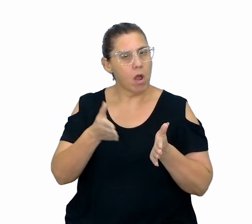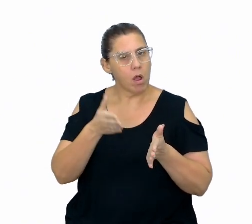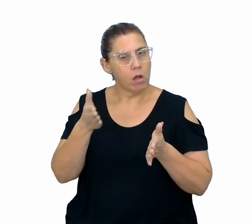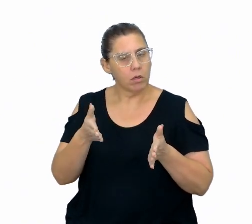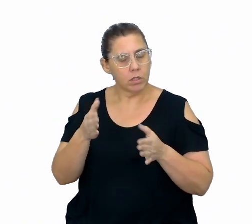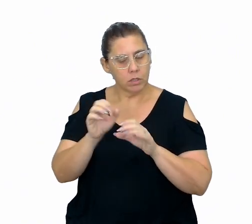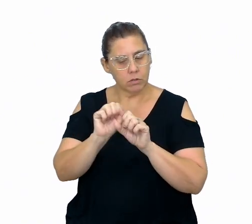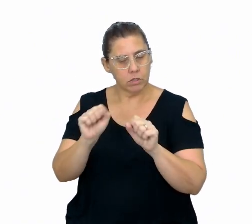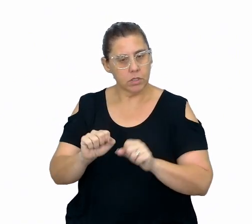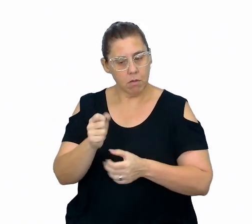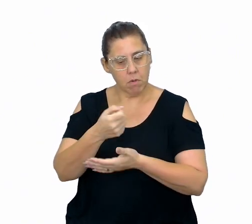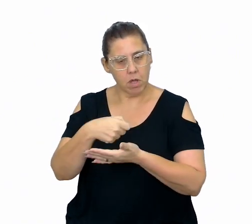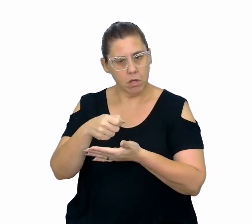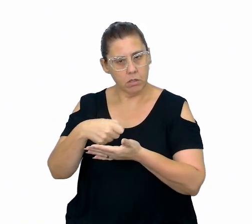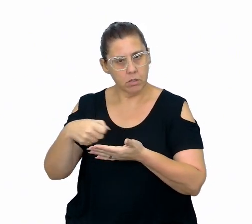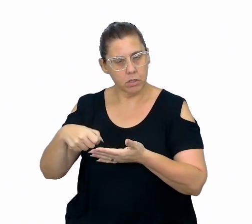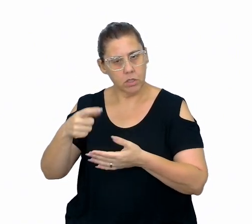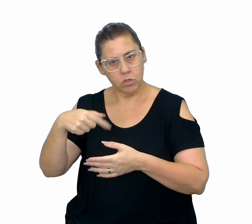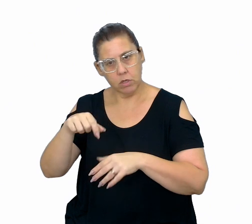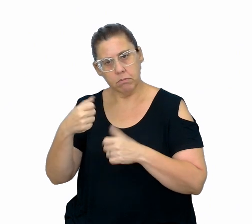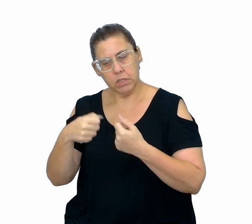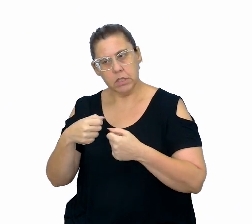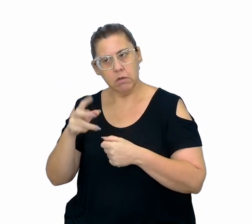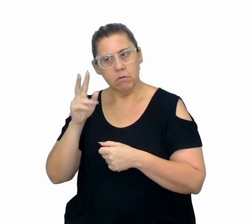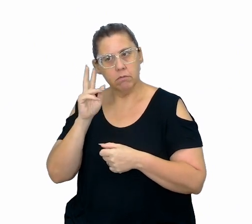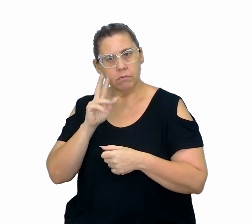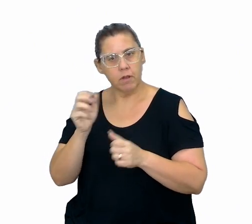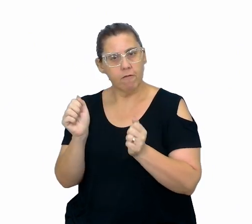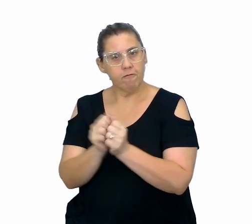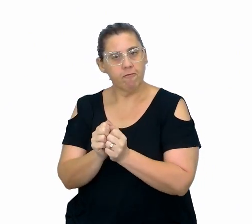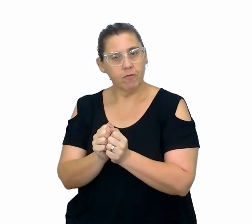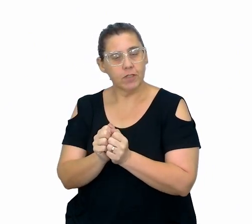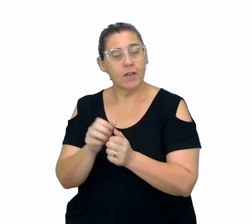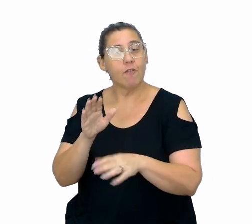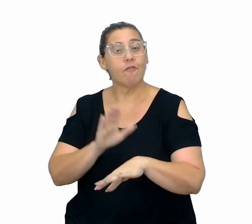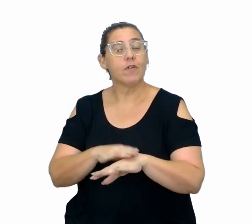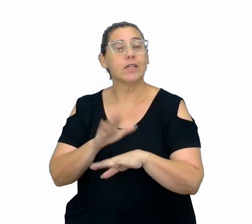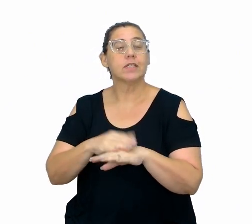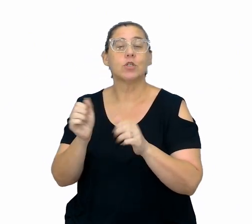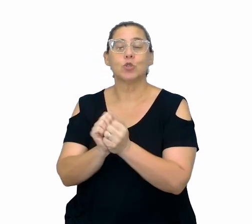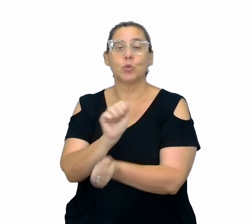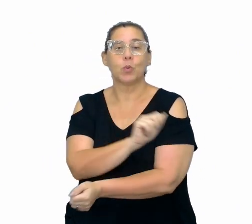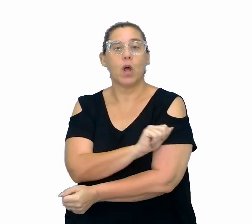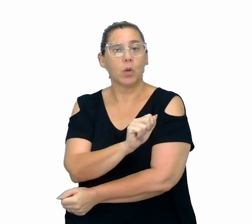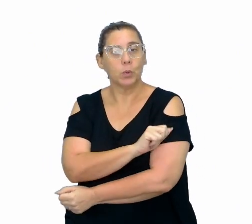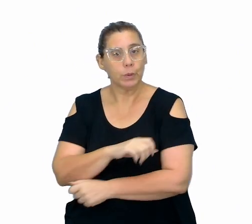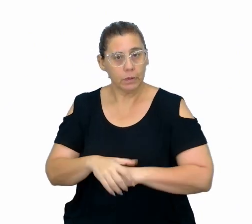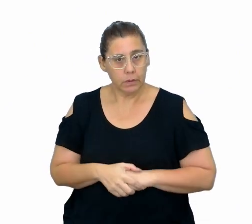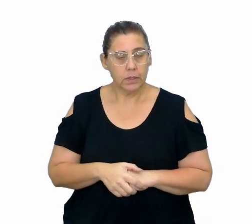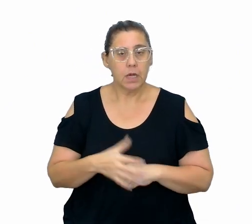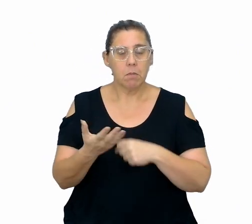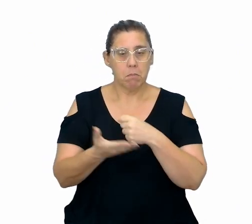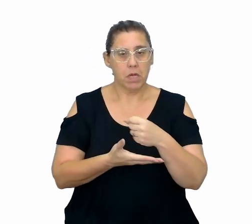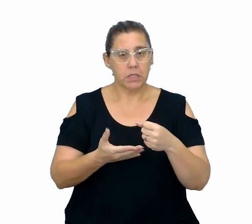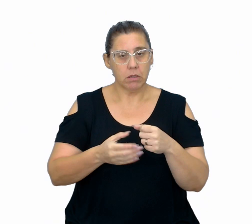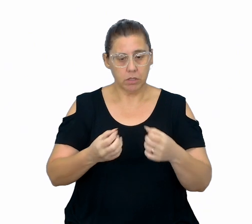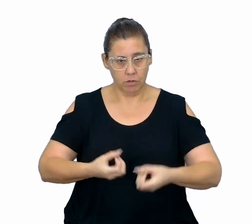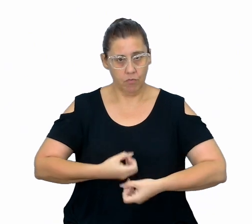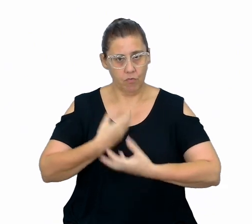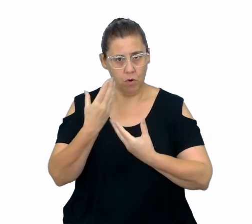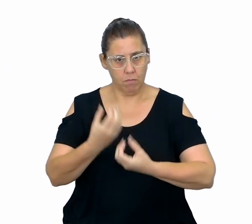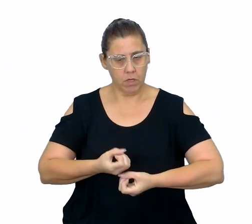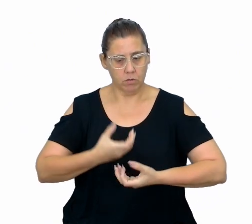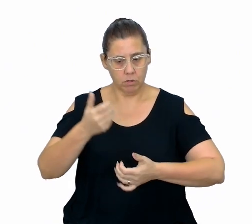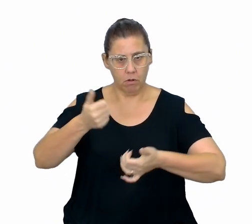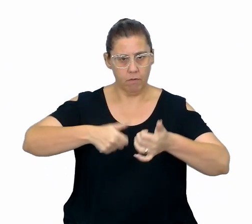sistema de escrita nós precisamos retomar com os nossos estudantes. Baseados